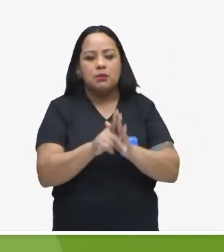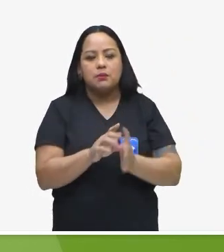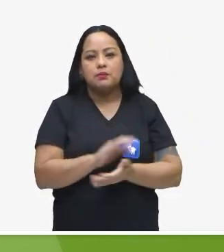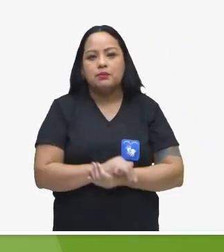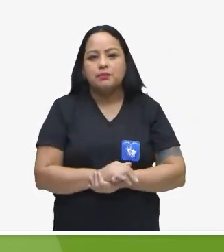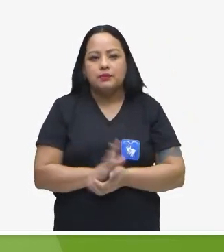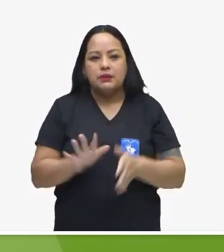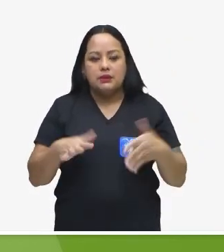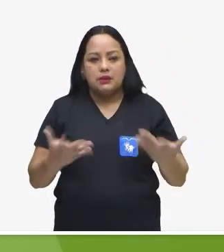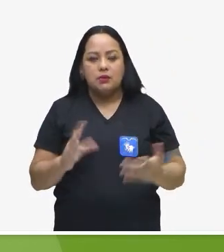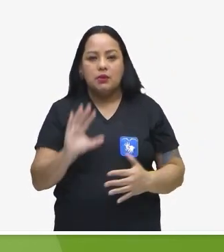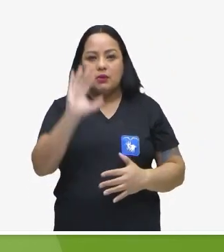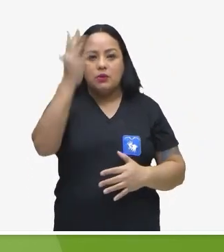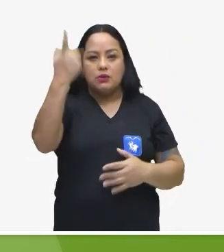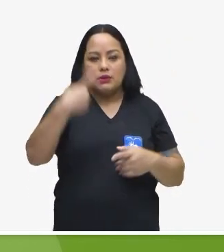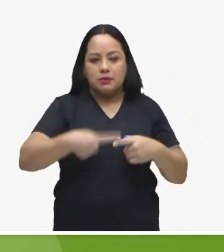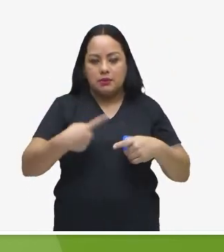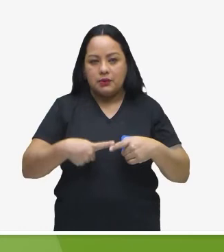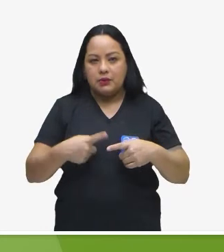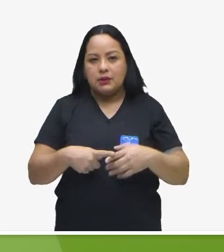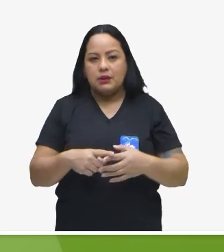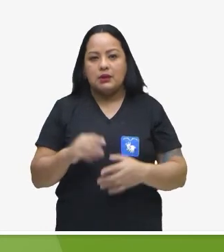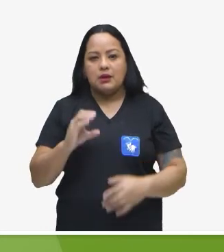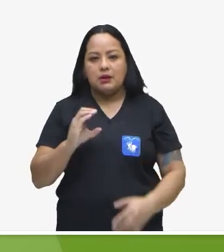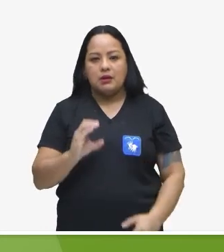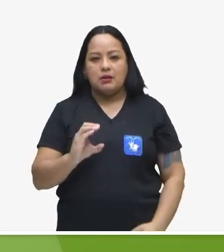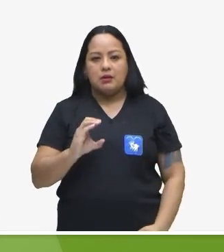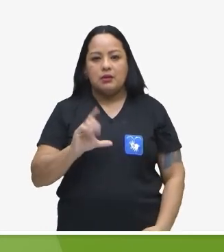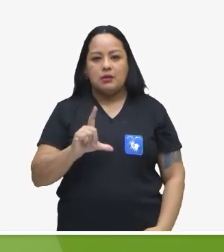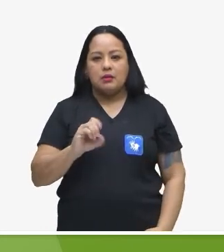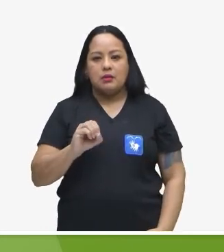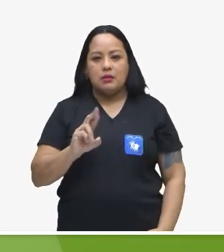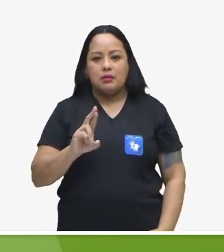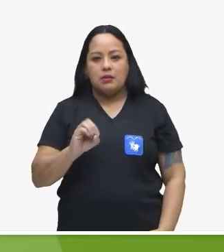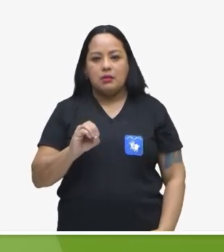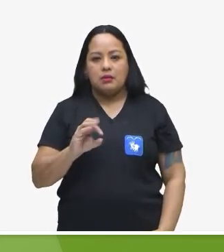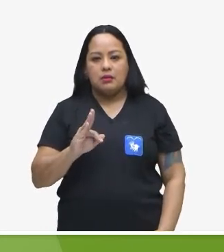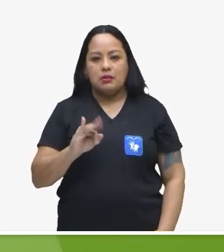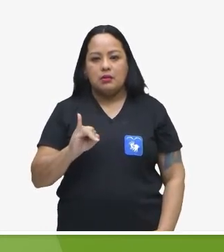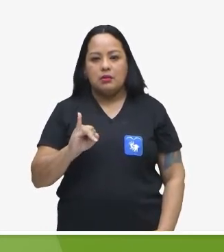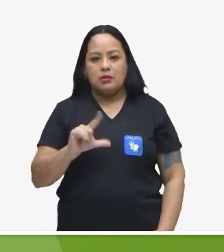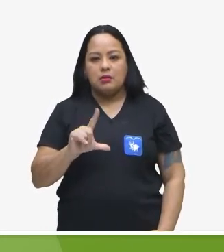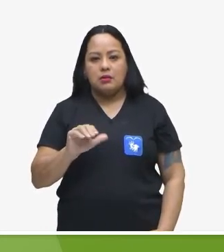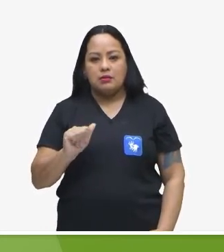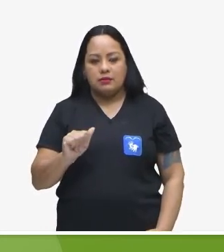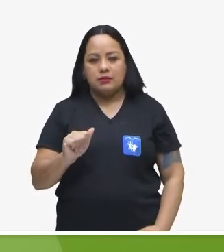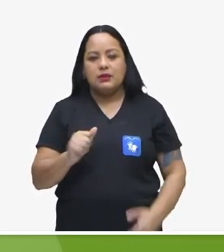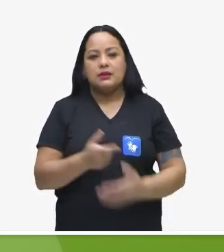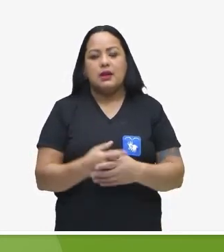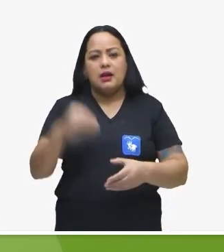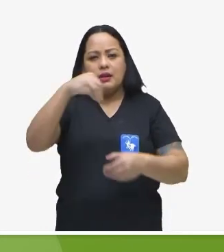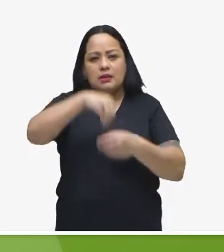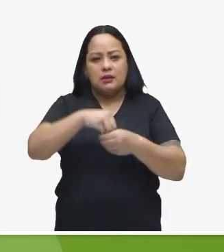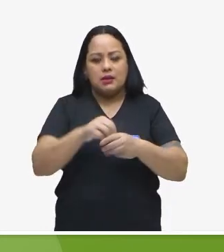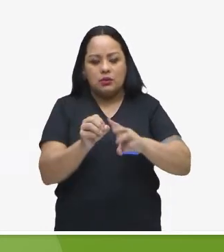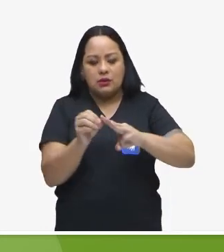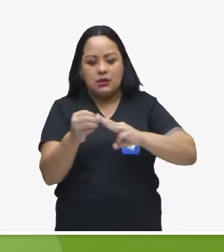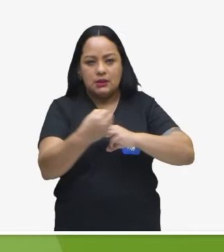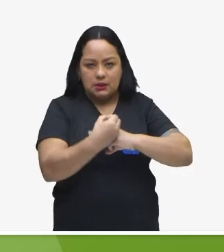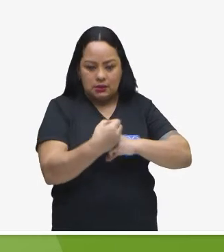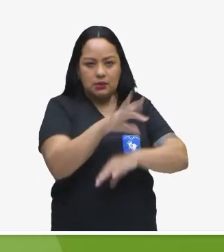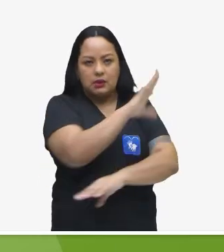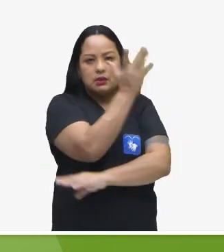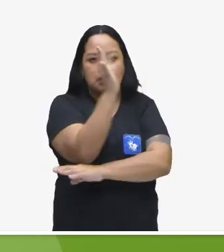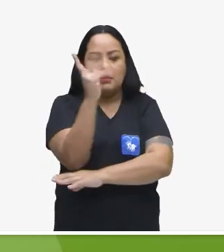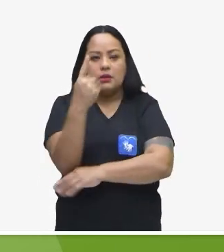aí, isso acontece por conta da clorofila, né? Que está lá dentro das suas células, que dá